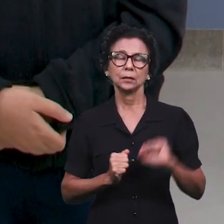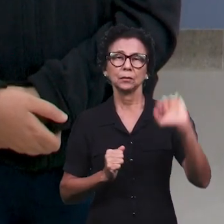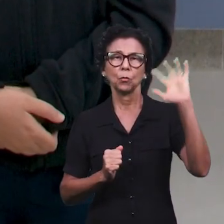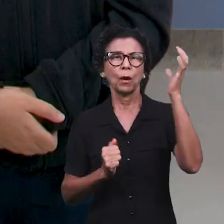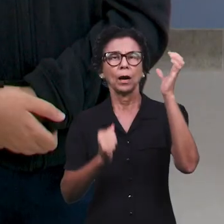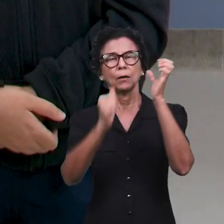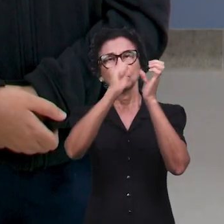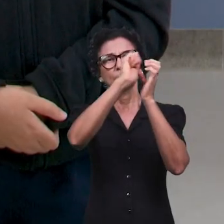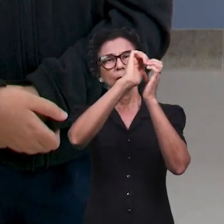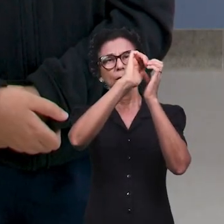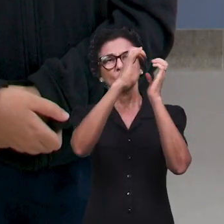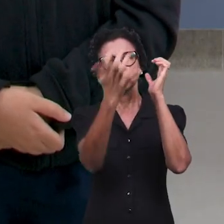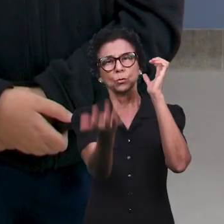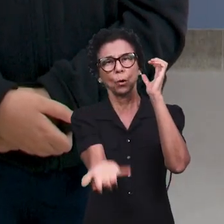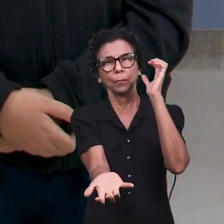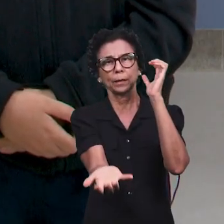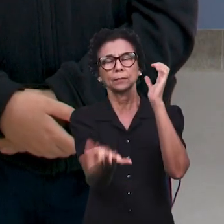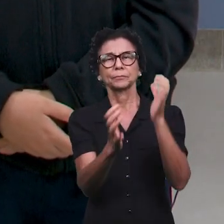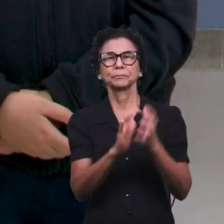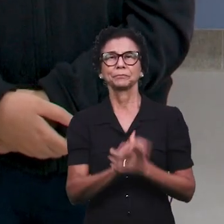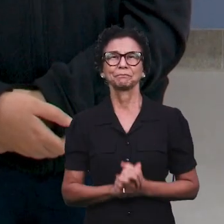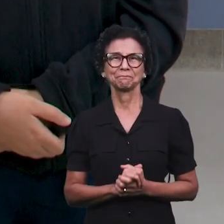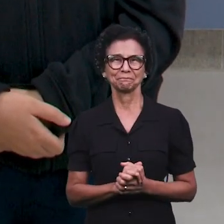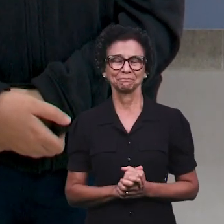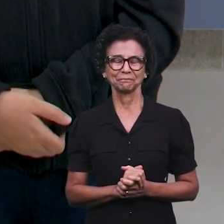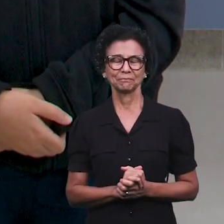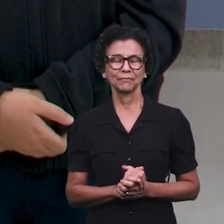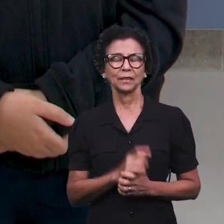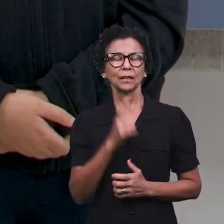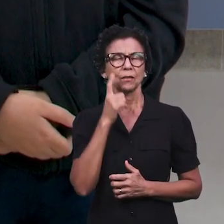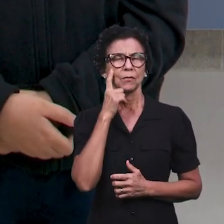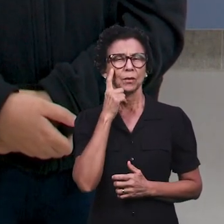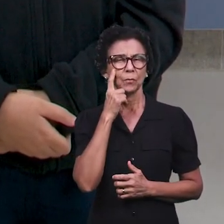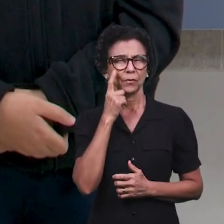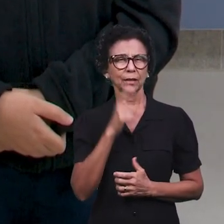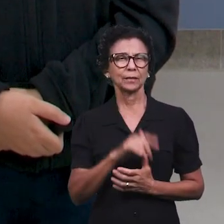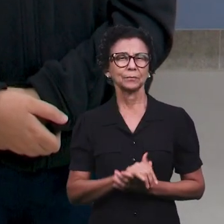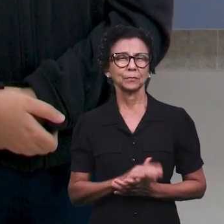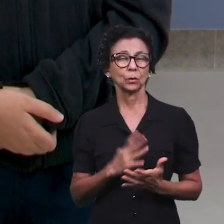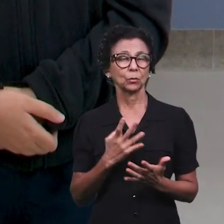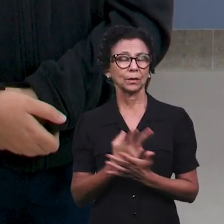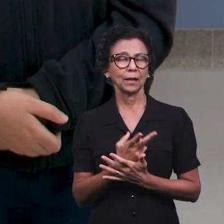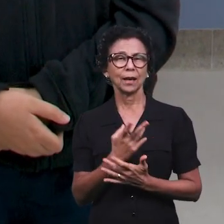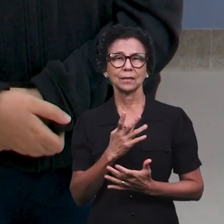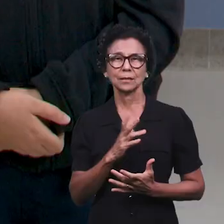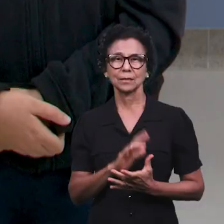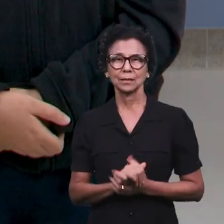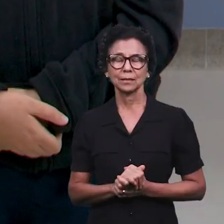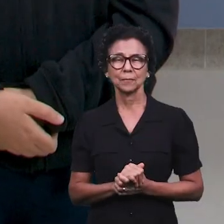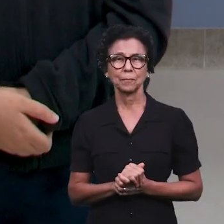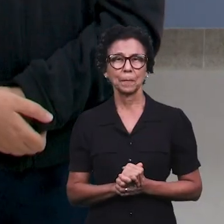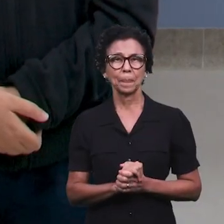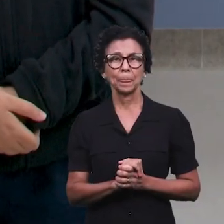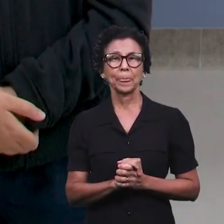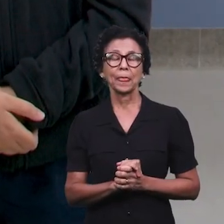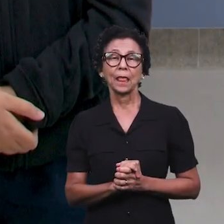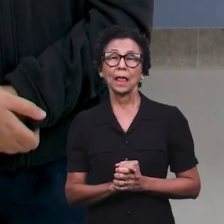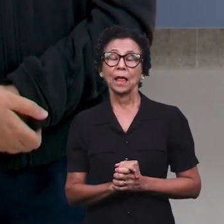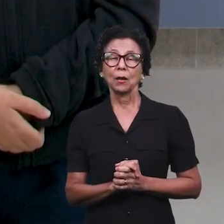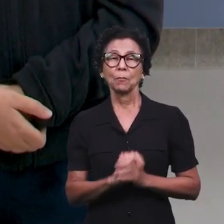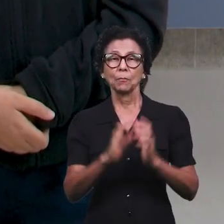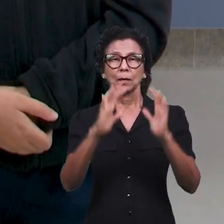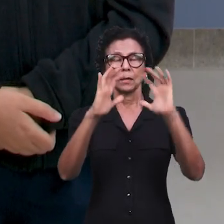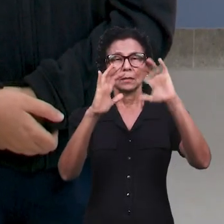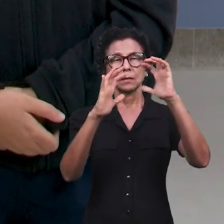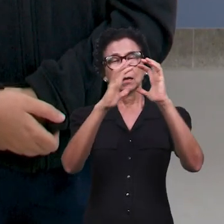no primeiro dia, separação entre luz e trevas. Vamos ver como que a luz produz as sombras, mas como que ela mesma não consegue produzir